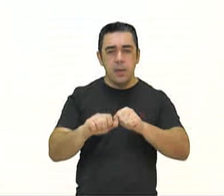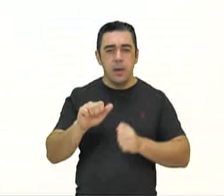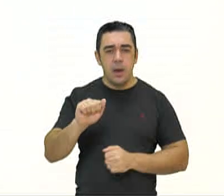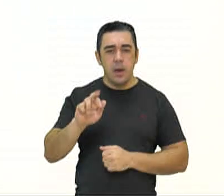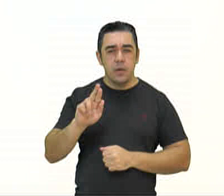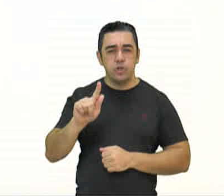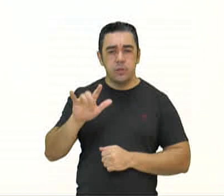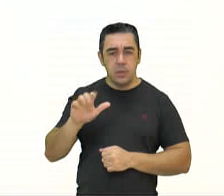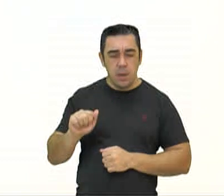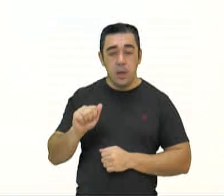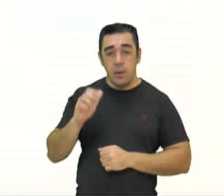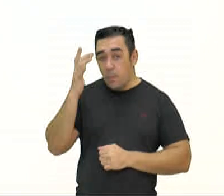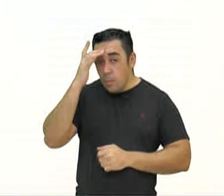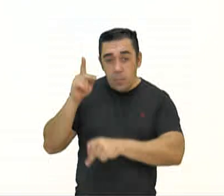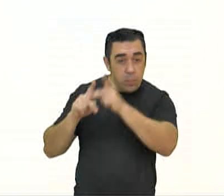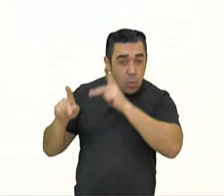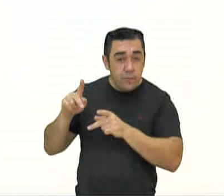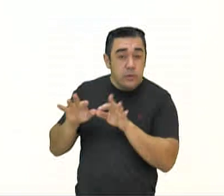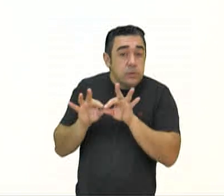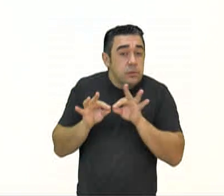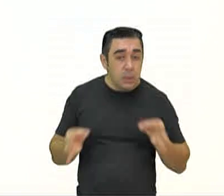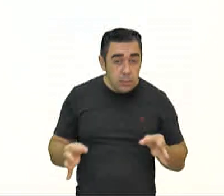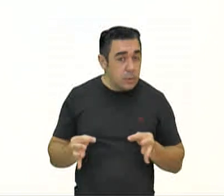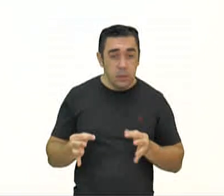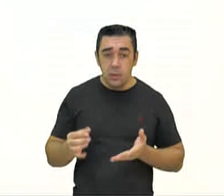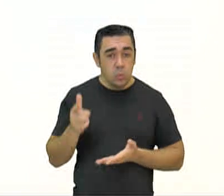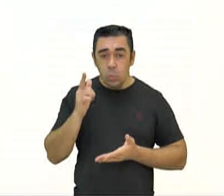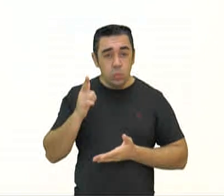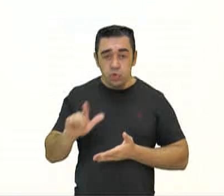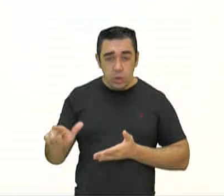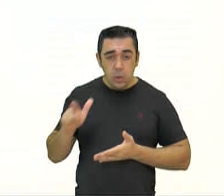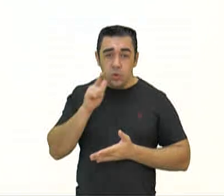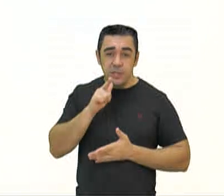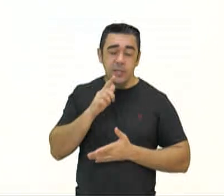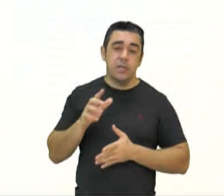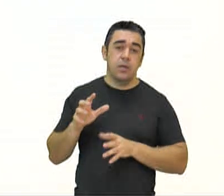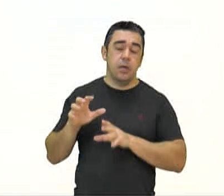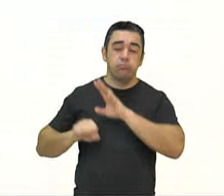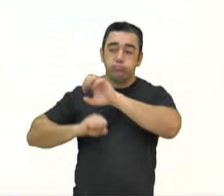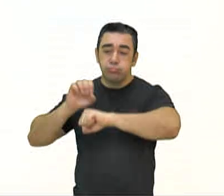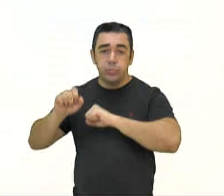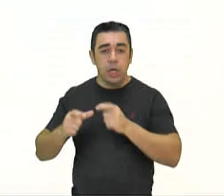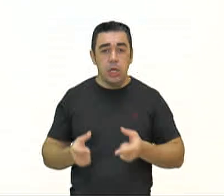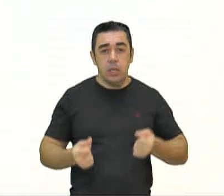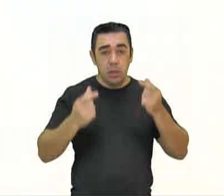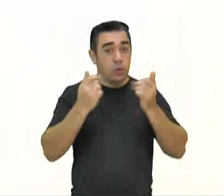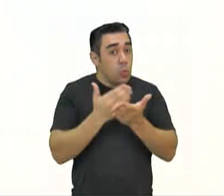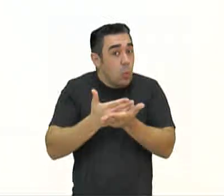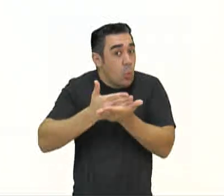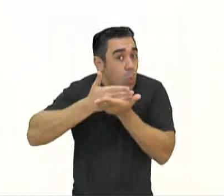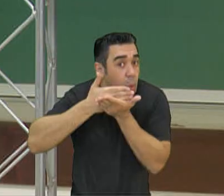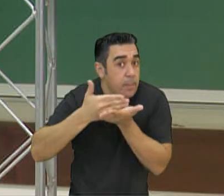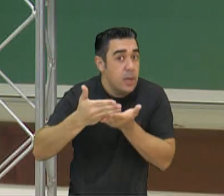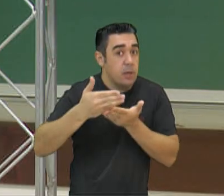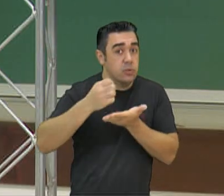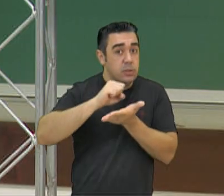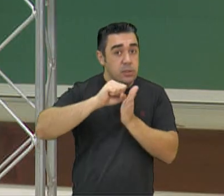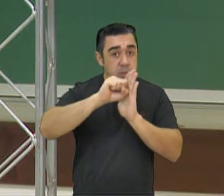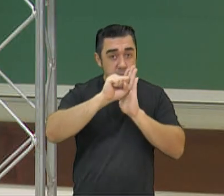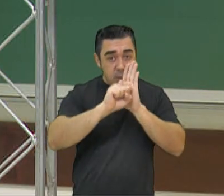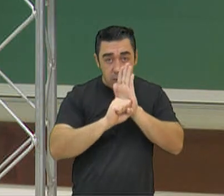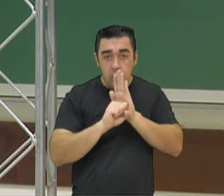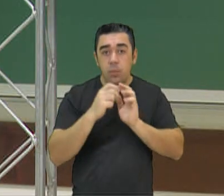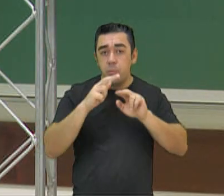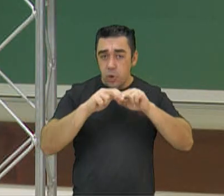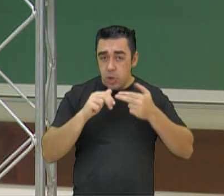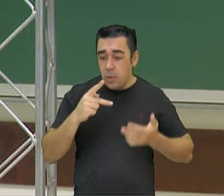e perseguido, que não tinha acesso, a maior parte, às riquezas. Quando começou, os primeiros cristãos, por isso que é